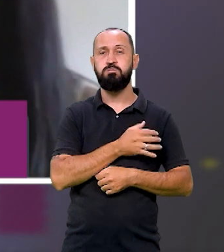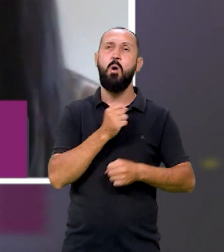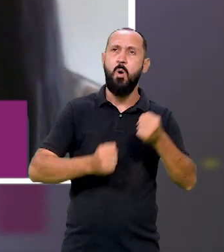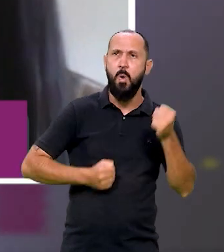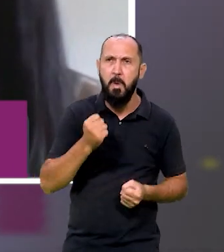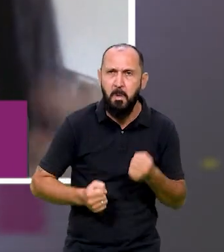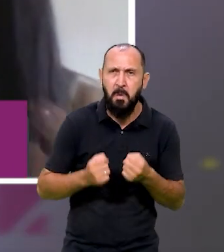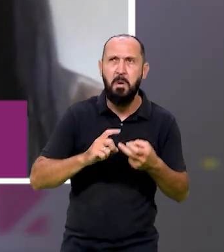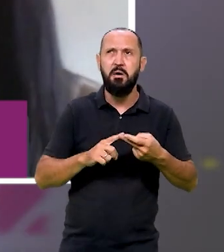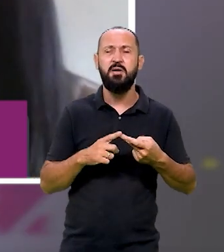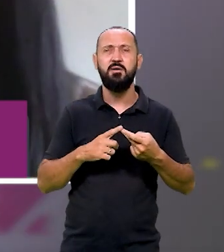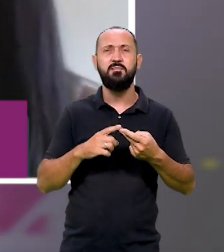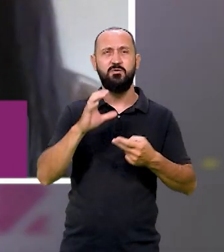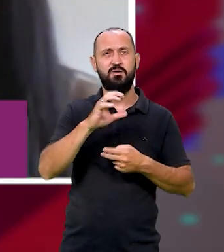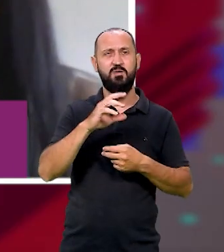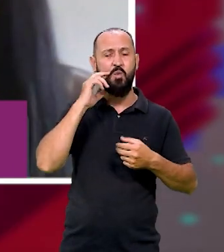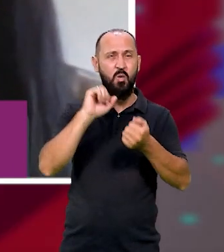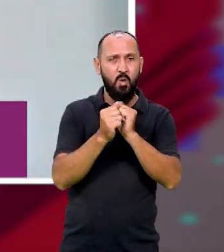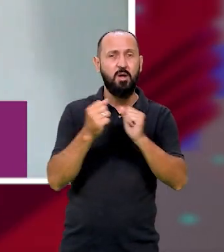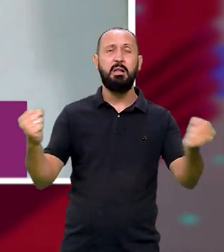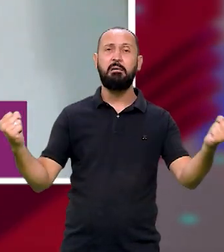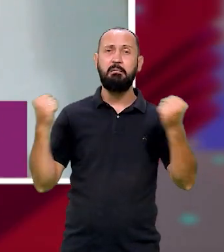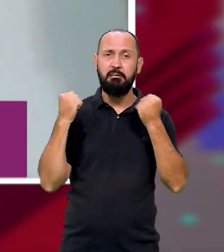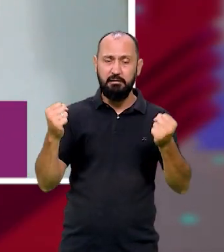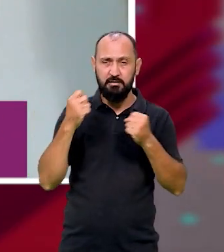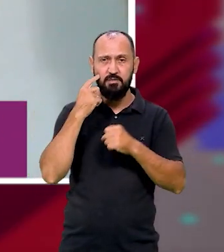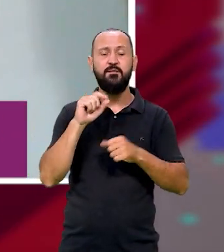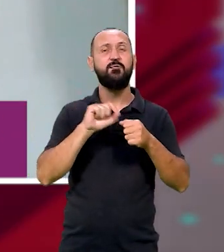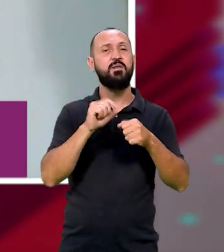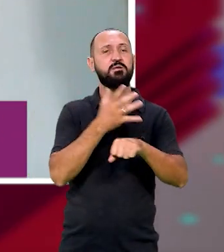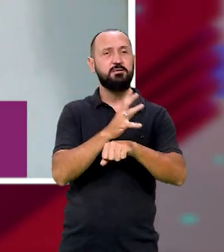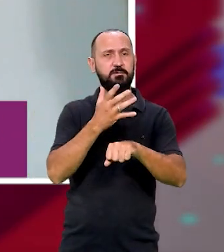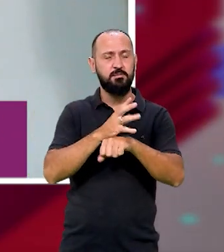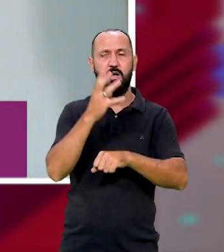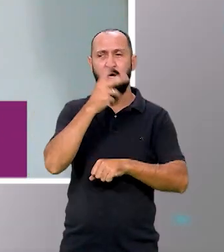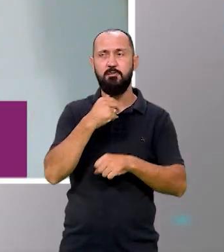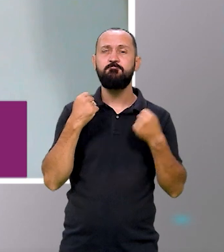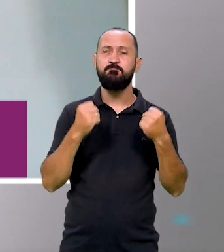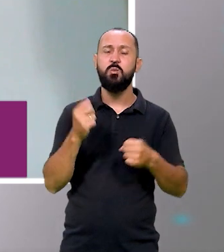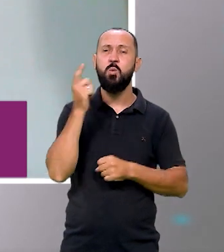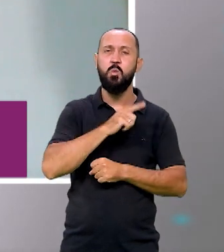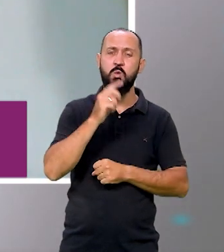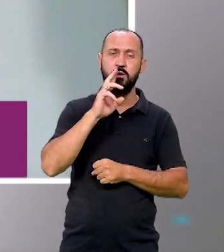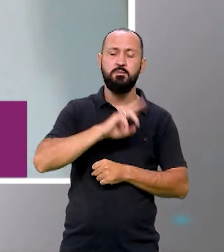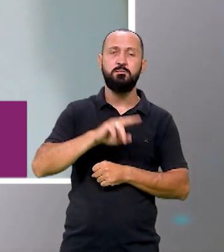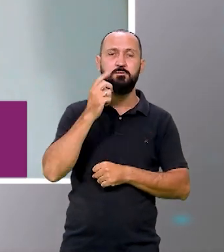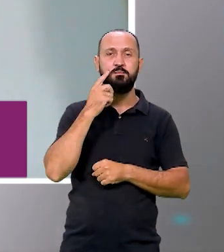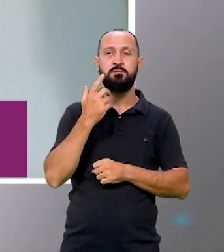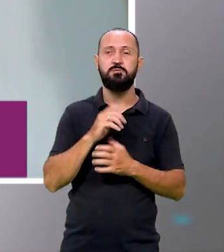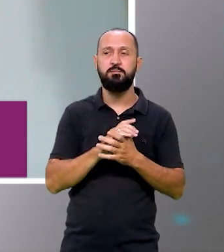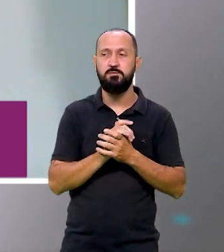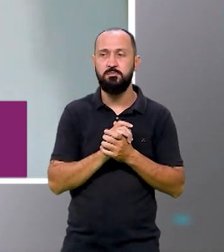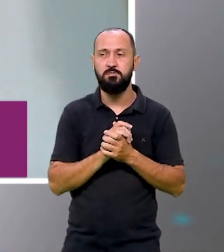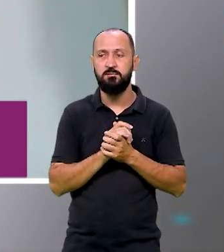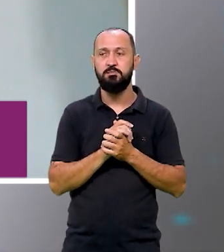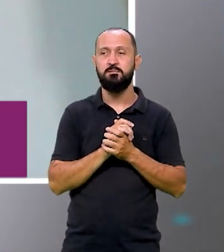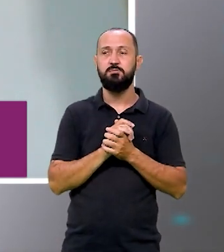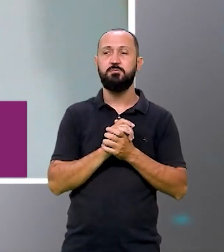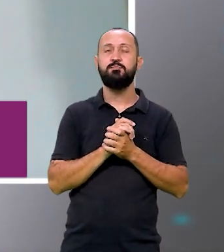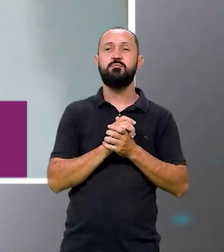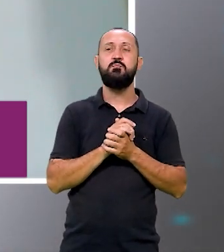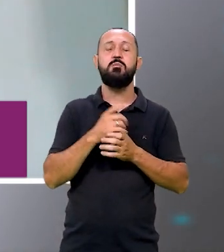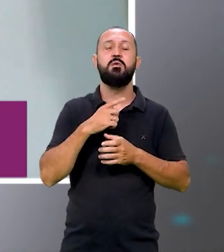nunca oriento o paciente usar com a cafeína, porque nessas atividades é muito comum que a gente tenha isso no meio do treino, tá?